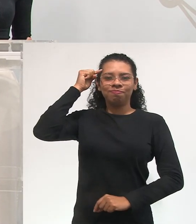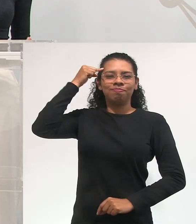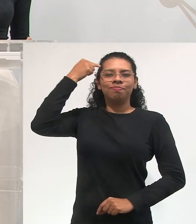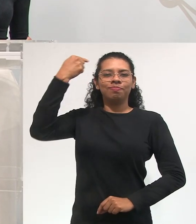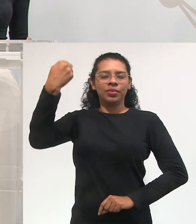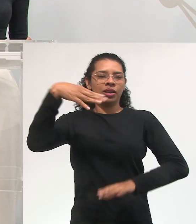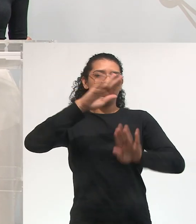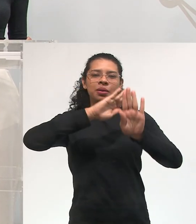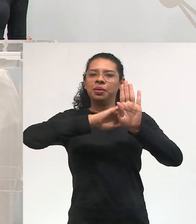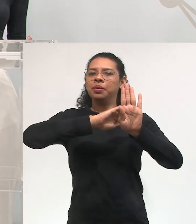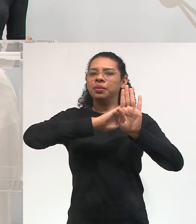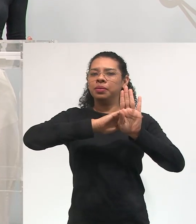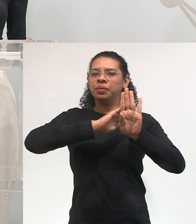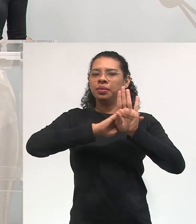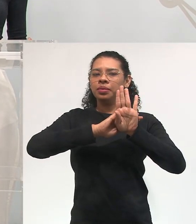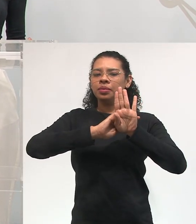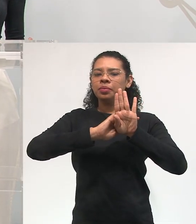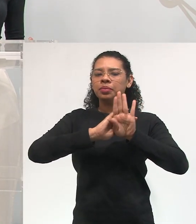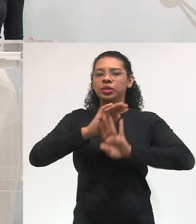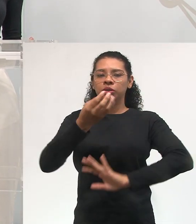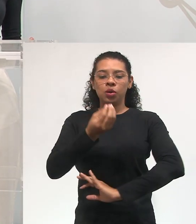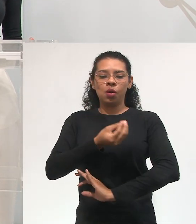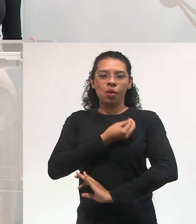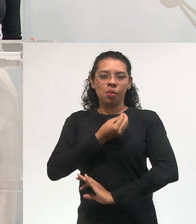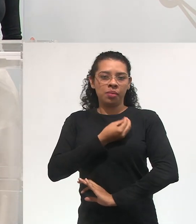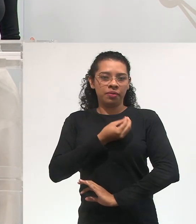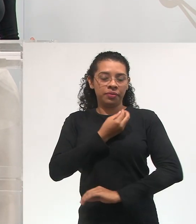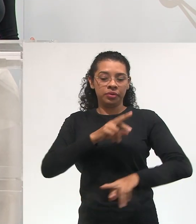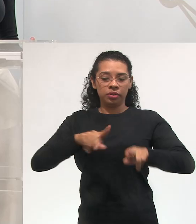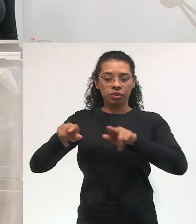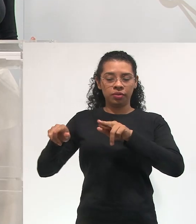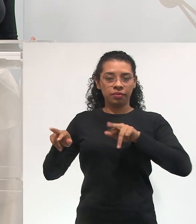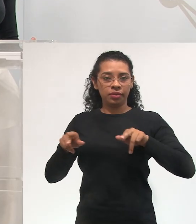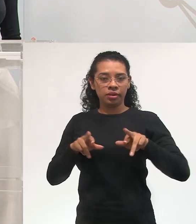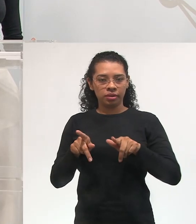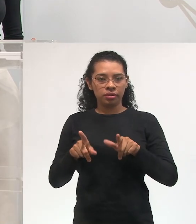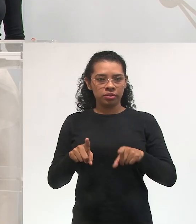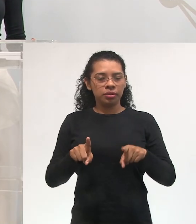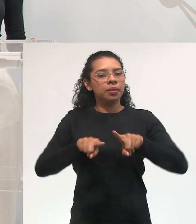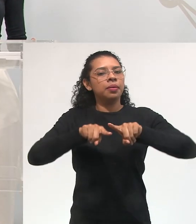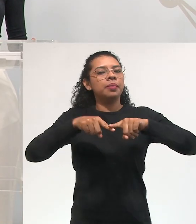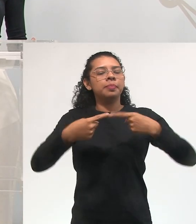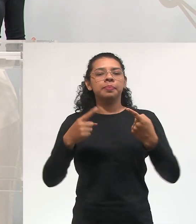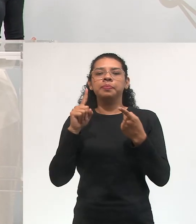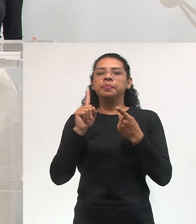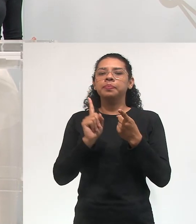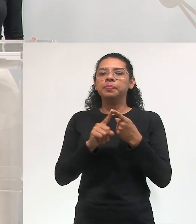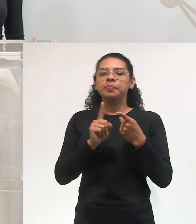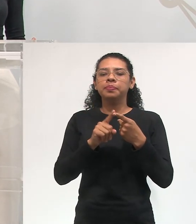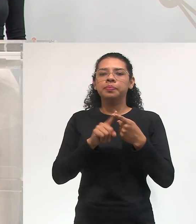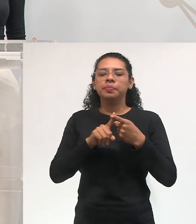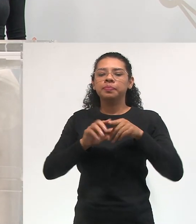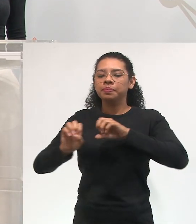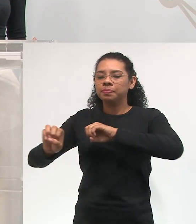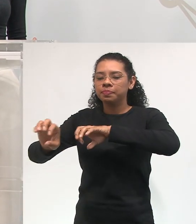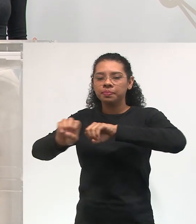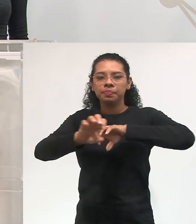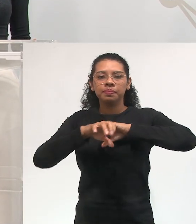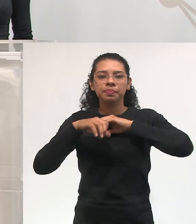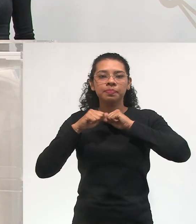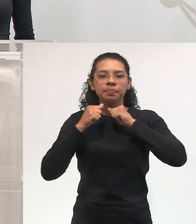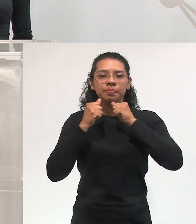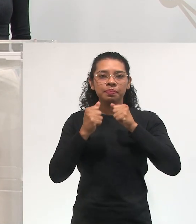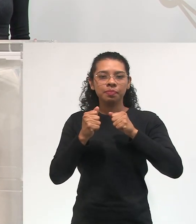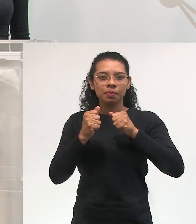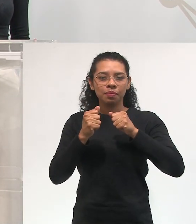ideais, né, modos de vida burguês, mas eles também identificaram que a educação ela pode